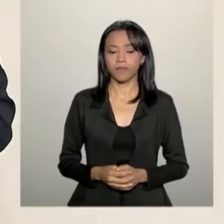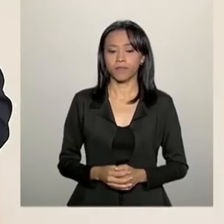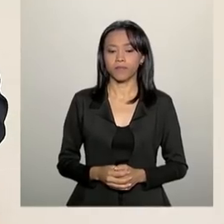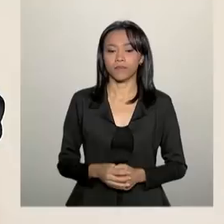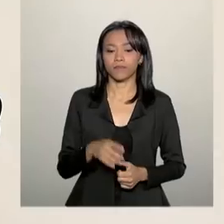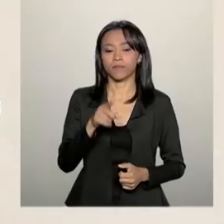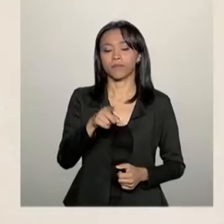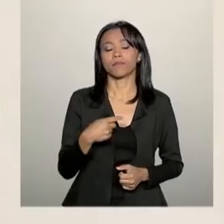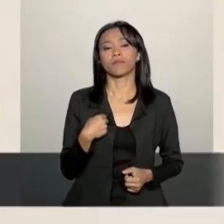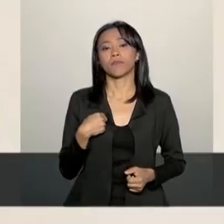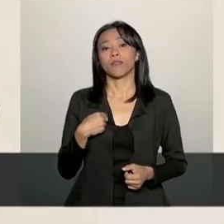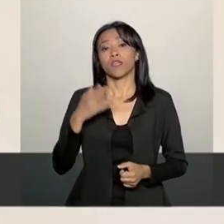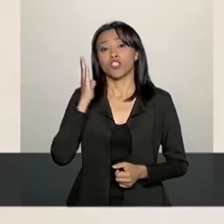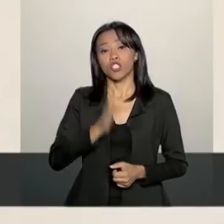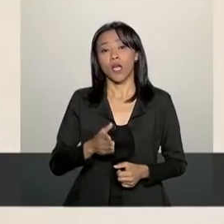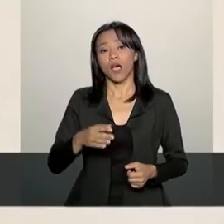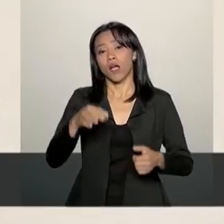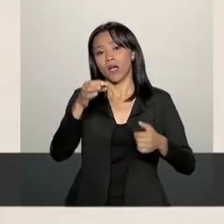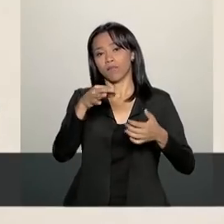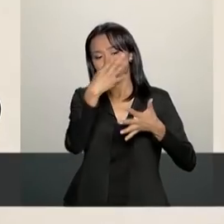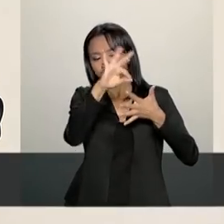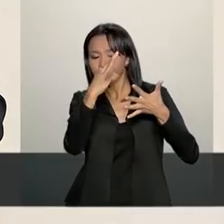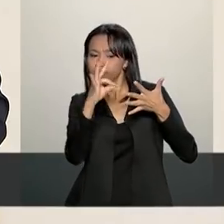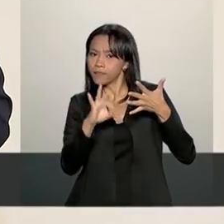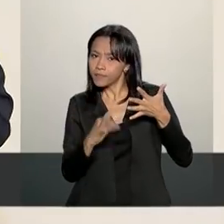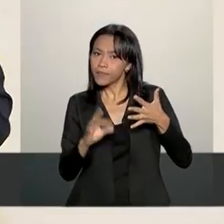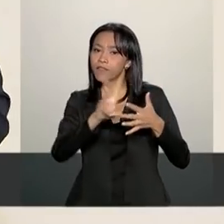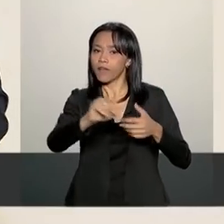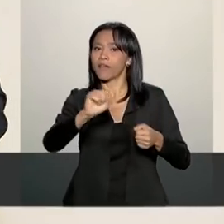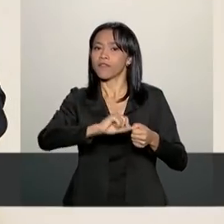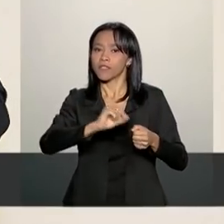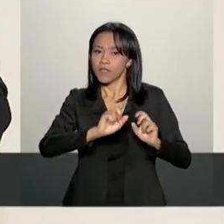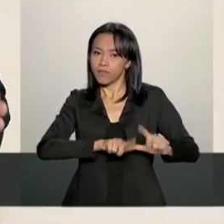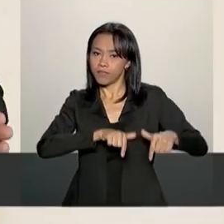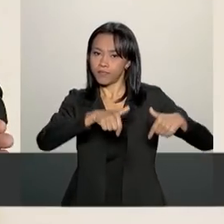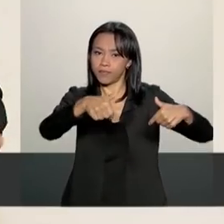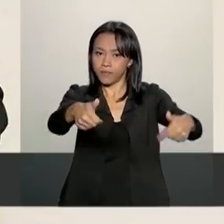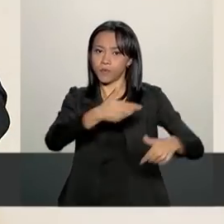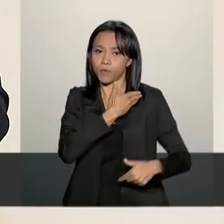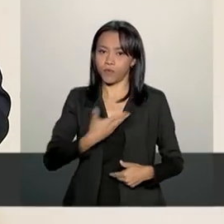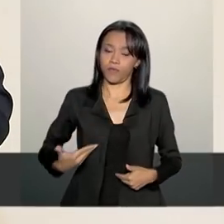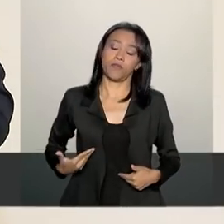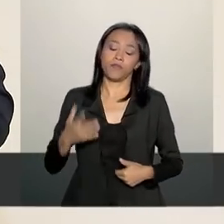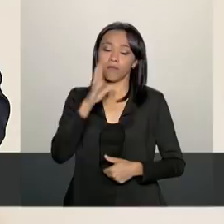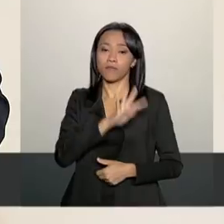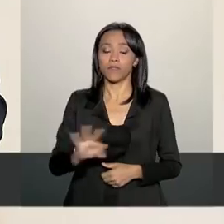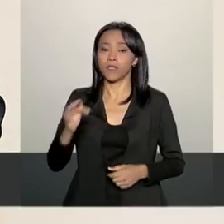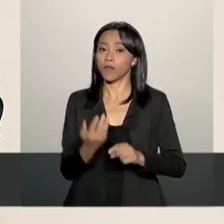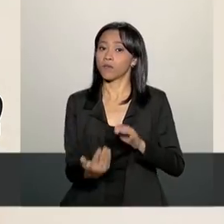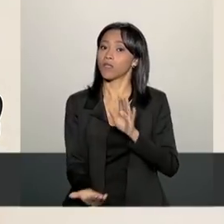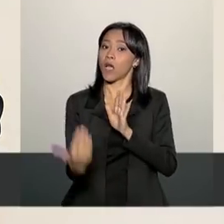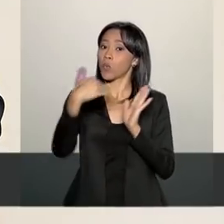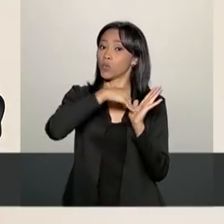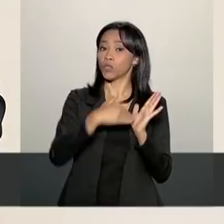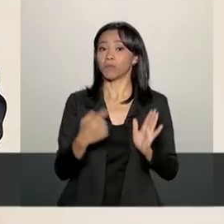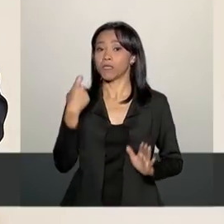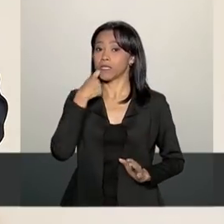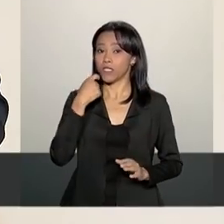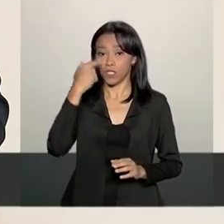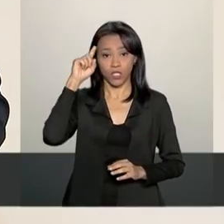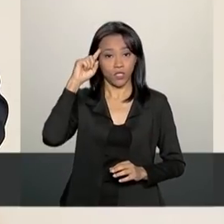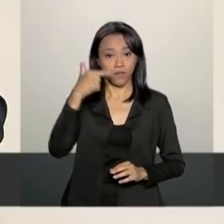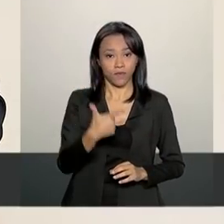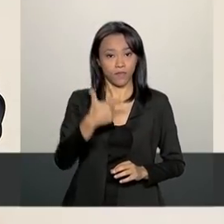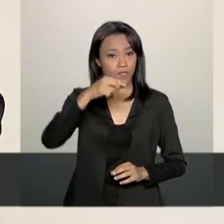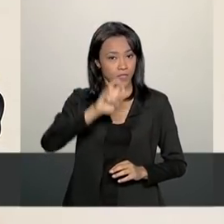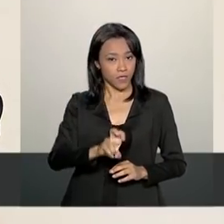Entre as ações já implementadas pelo governo federal, desde a última sexta-feira, dia 25,